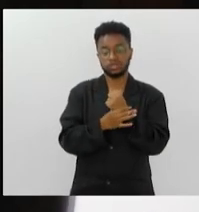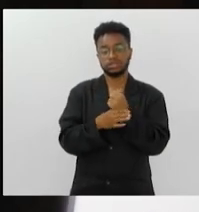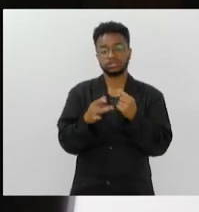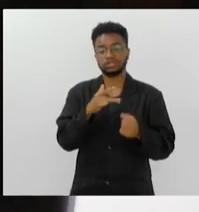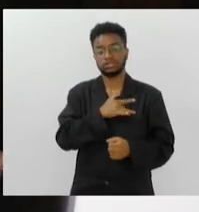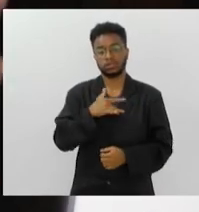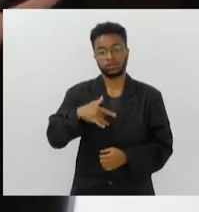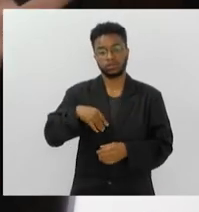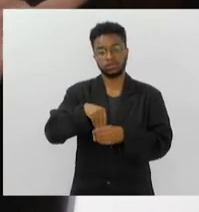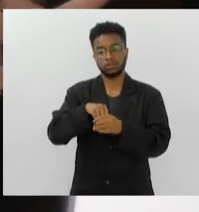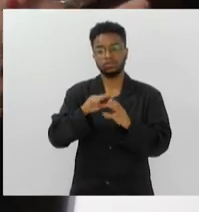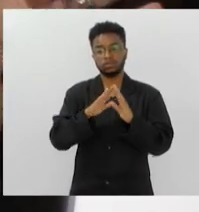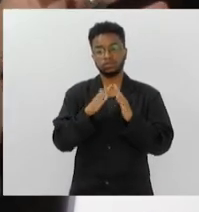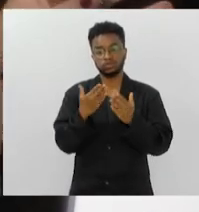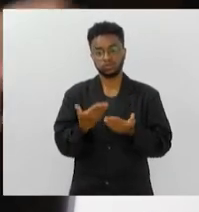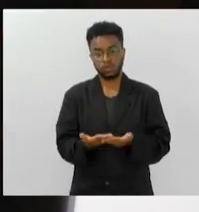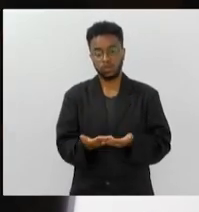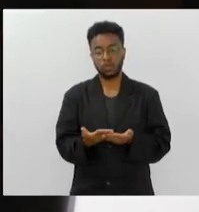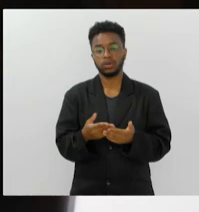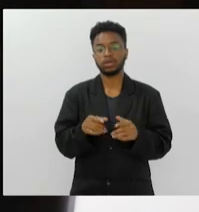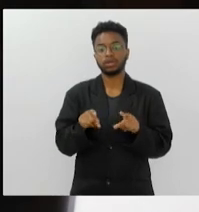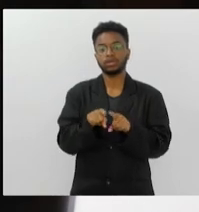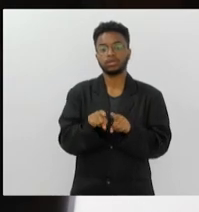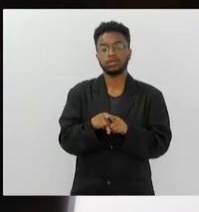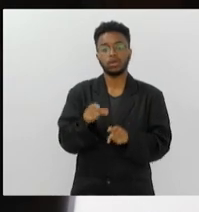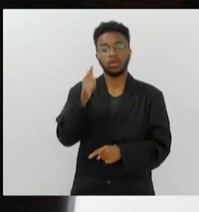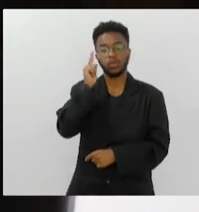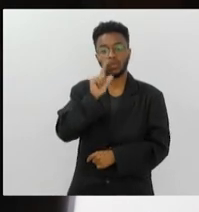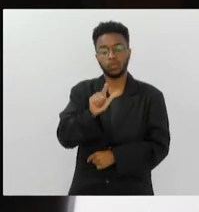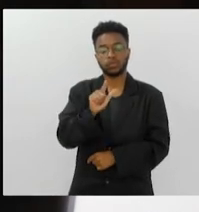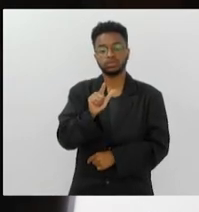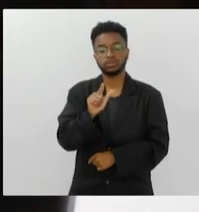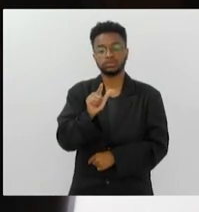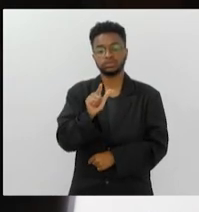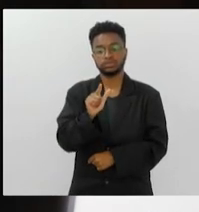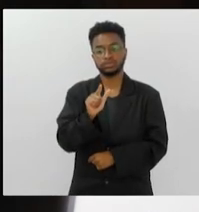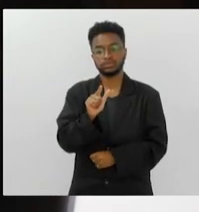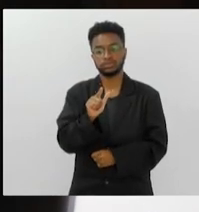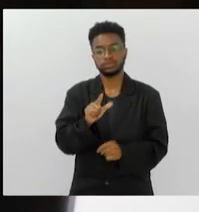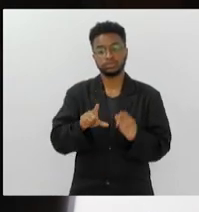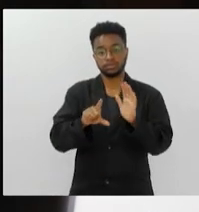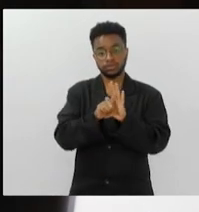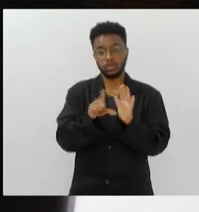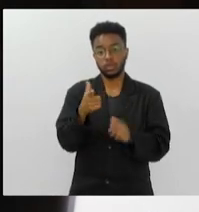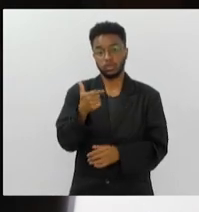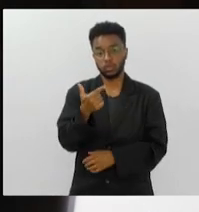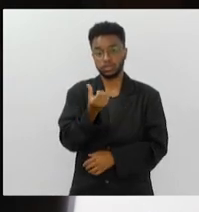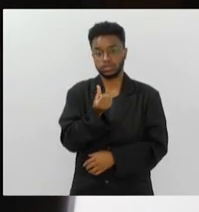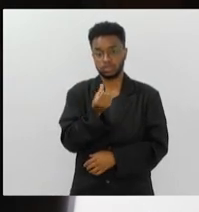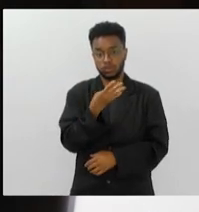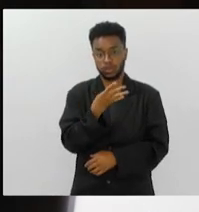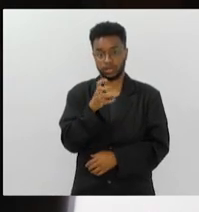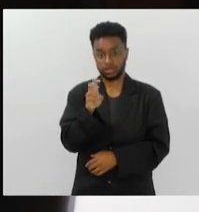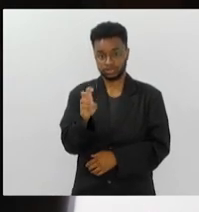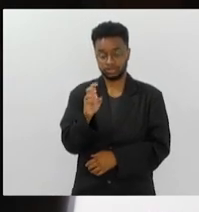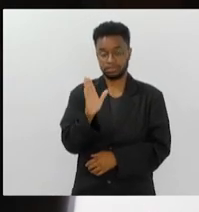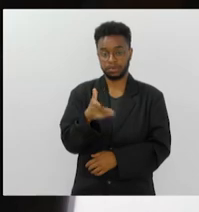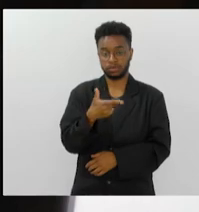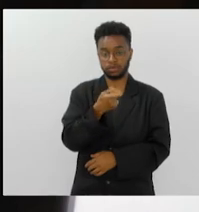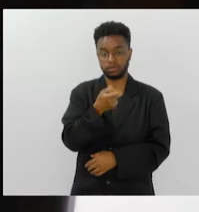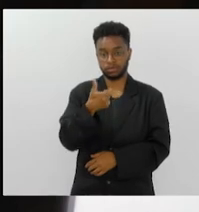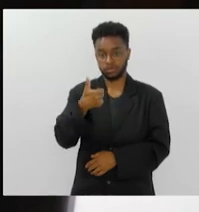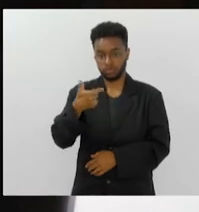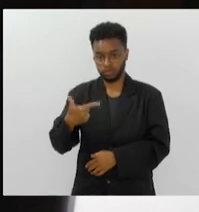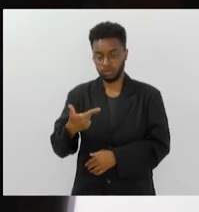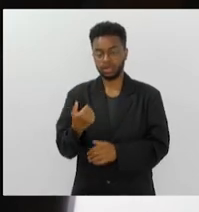e de ter conseguido a lei 12.645 de 2012,